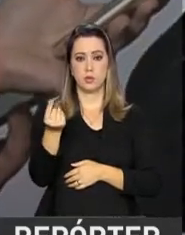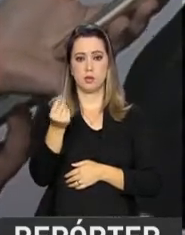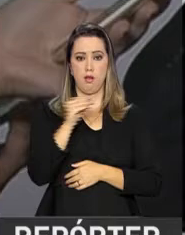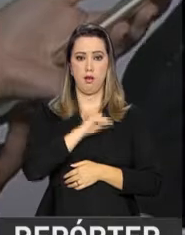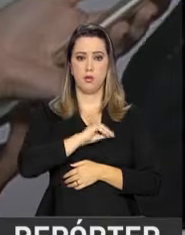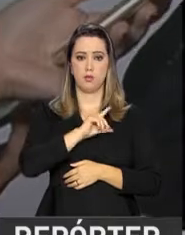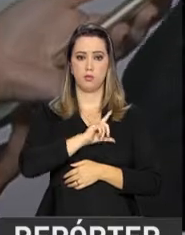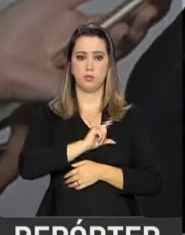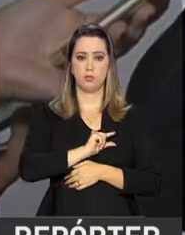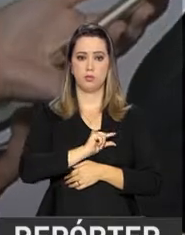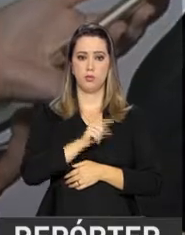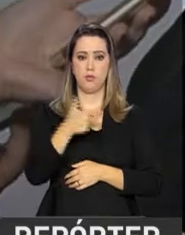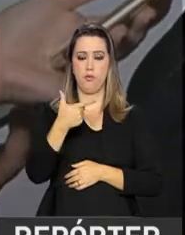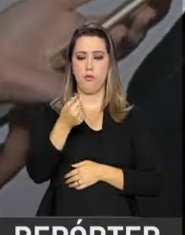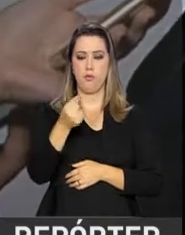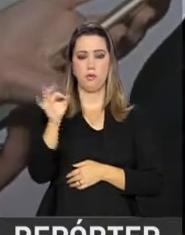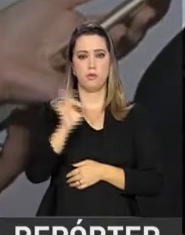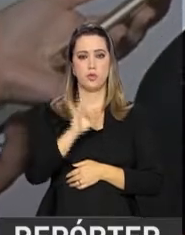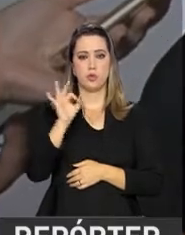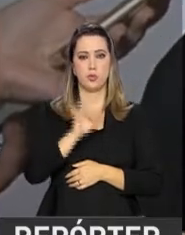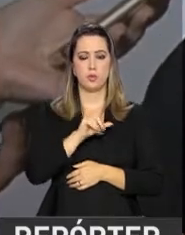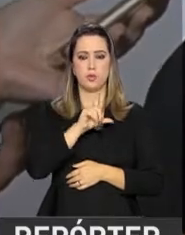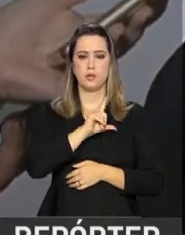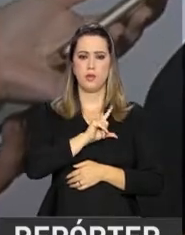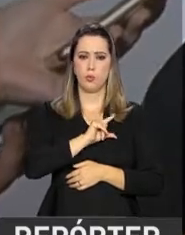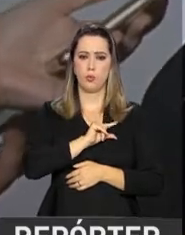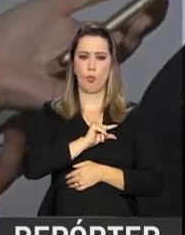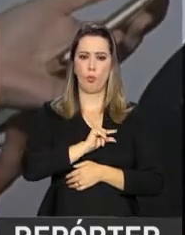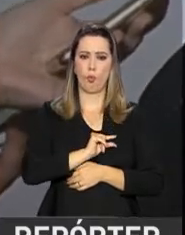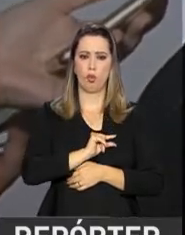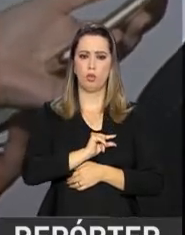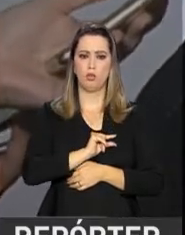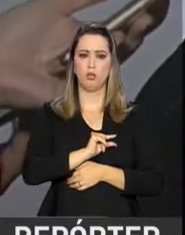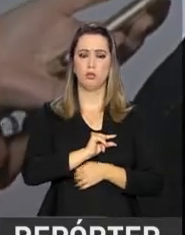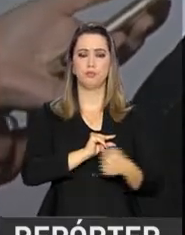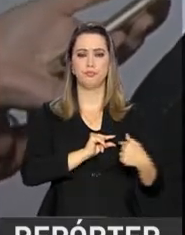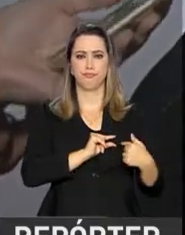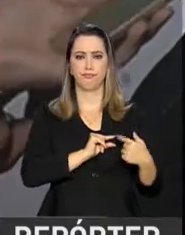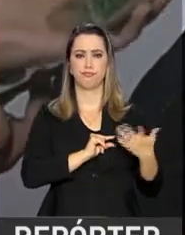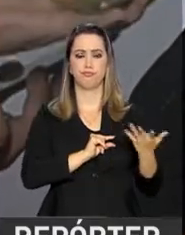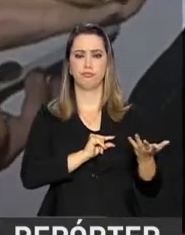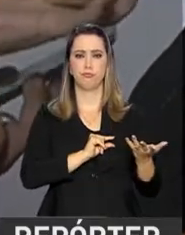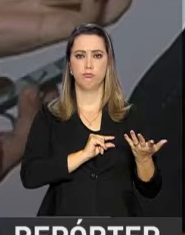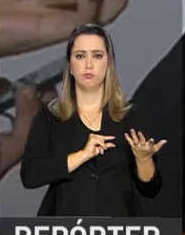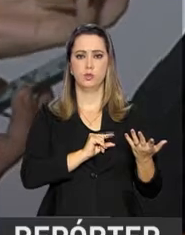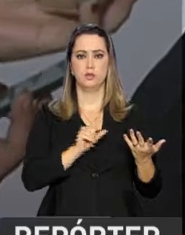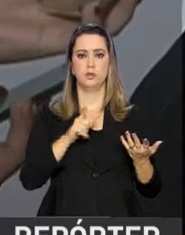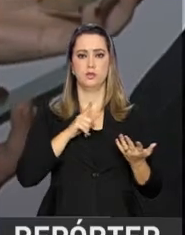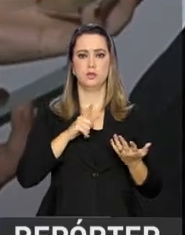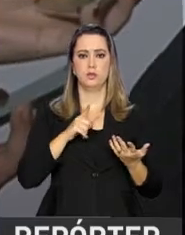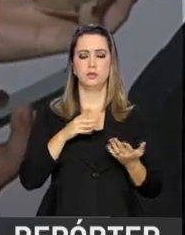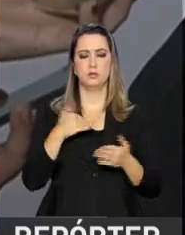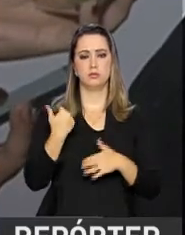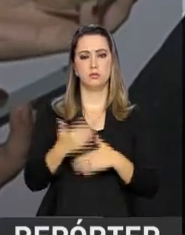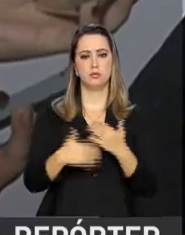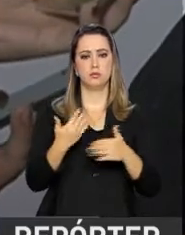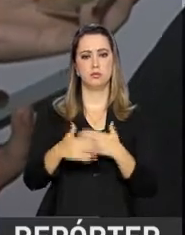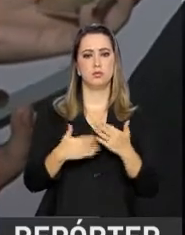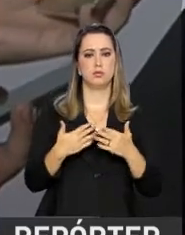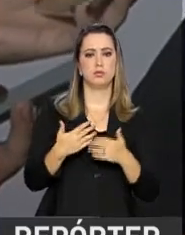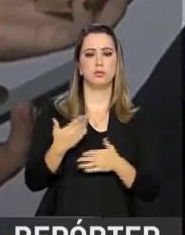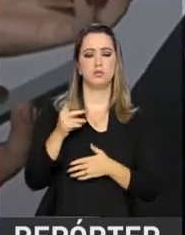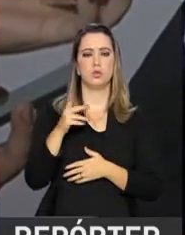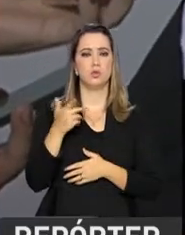isto é, aqueles 20% de menor renda na população, eles tendem a